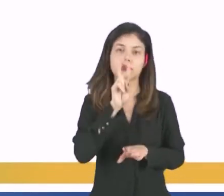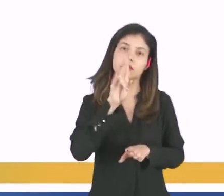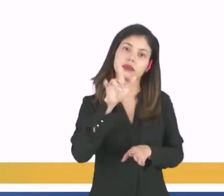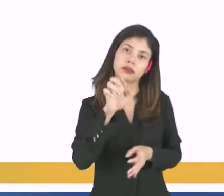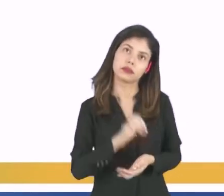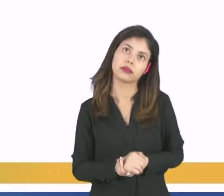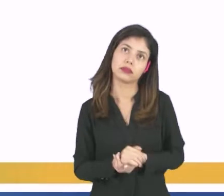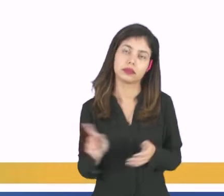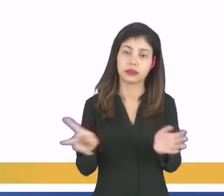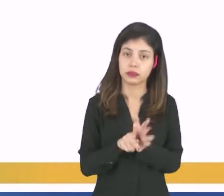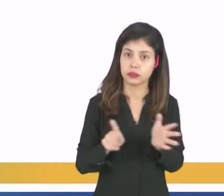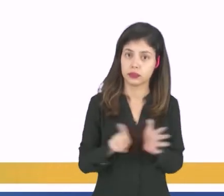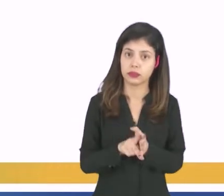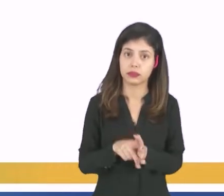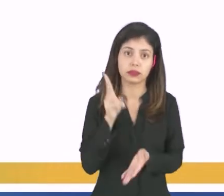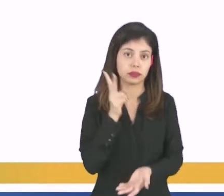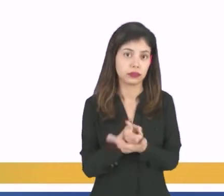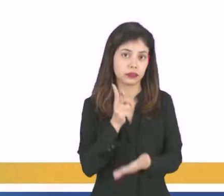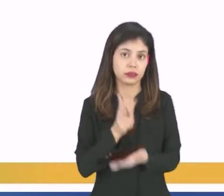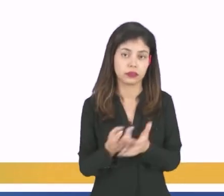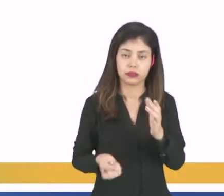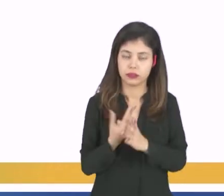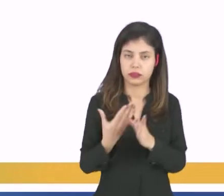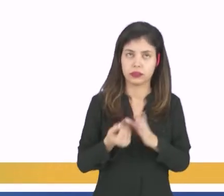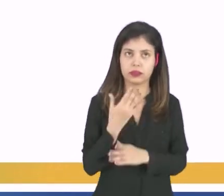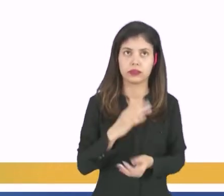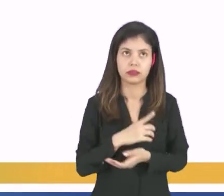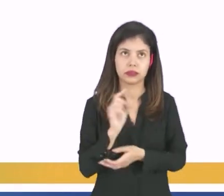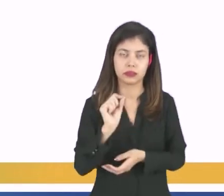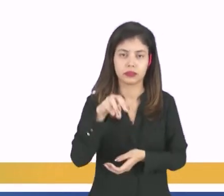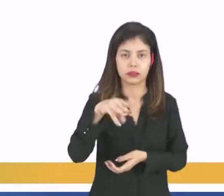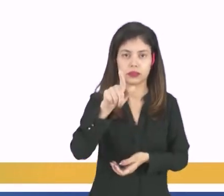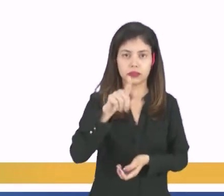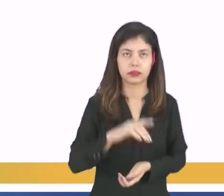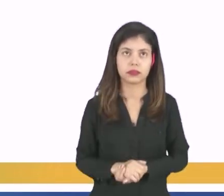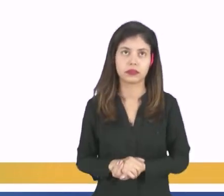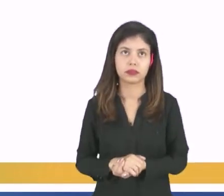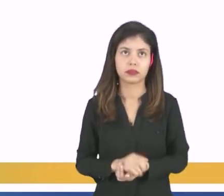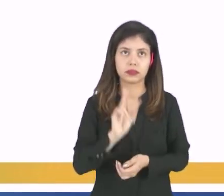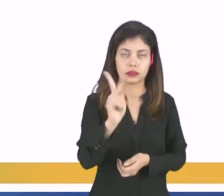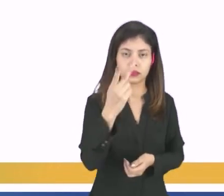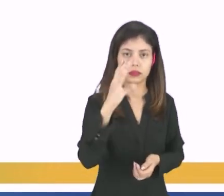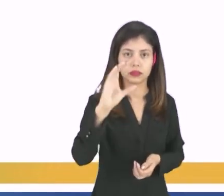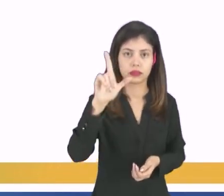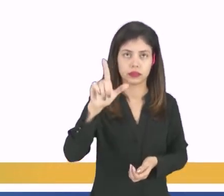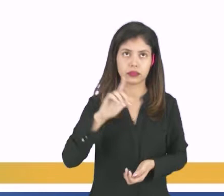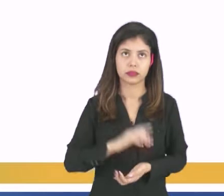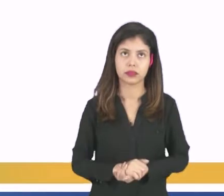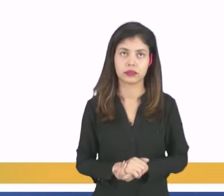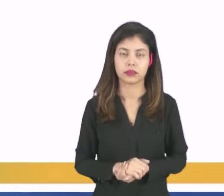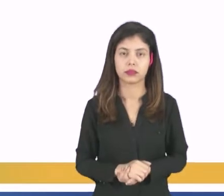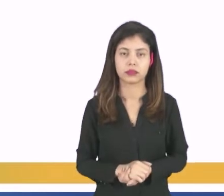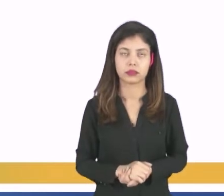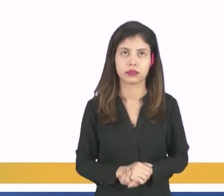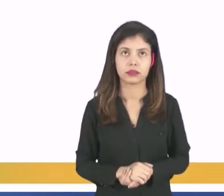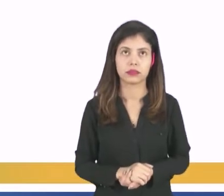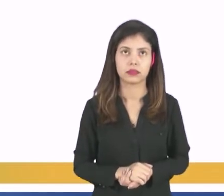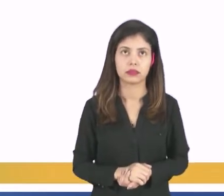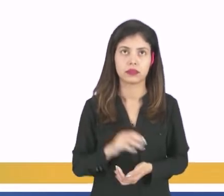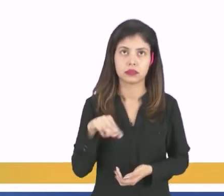eles são os mesmos que estão no produto. Então, nós temos aqui Mg, o H e o